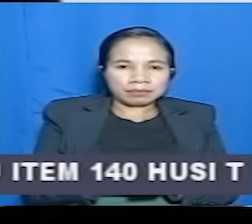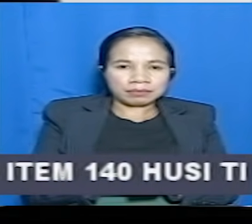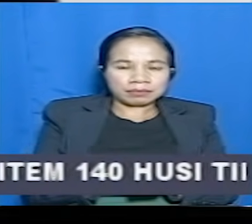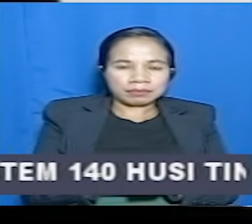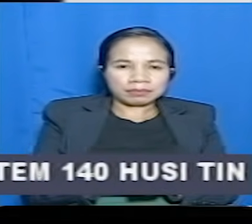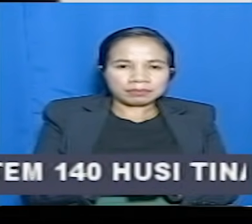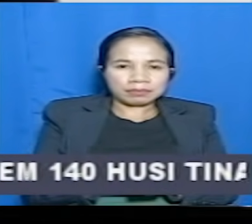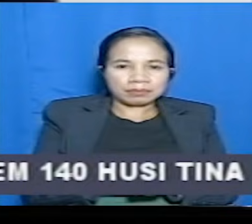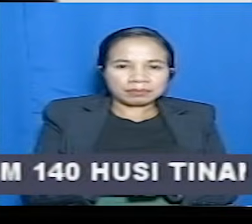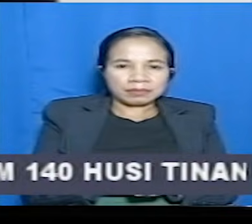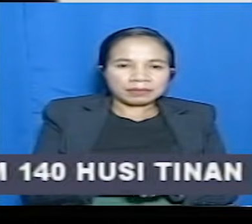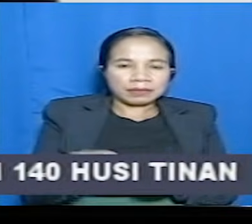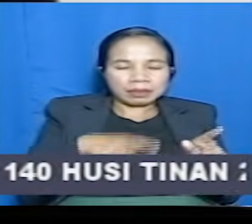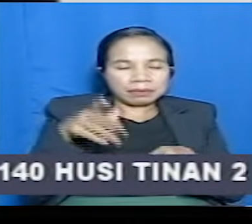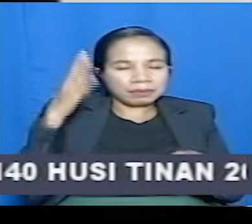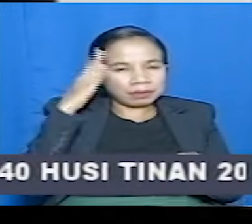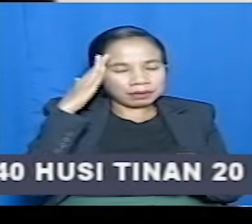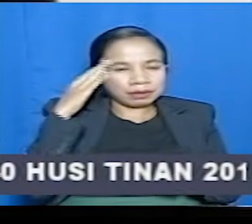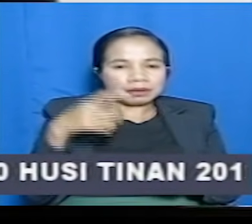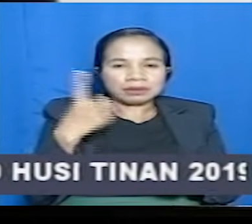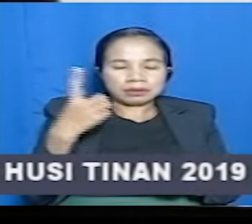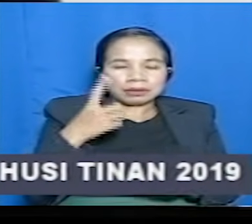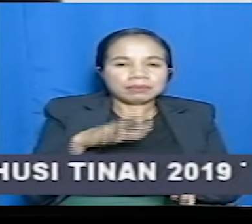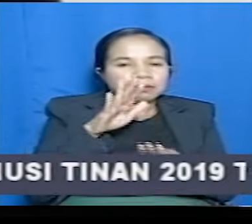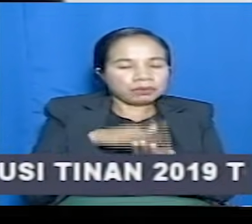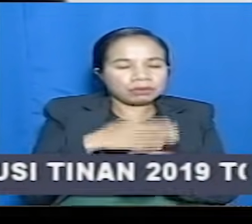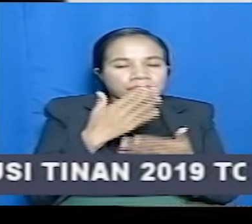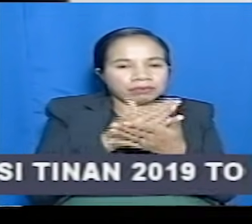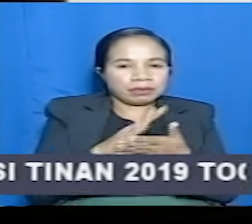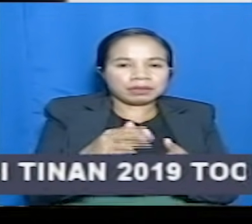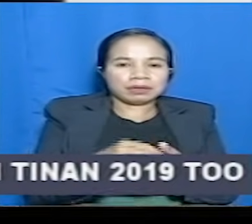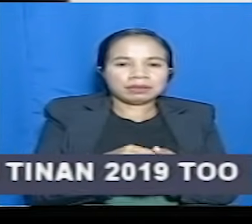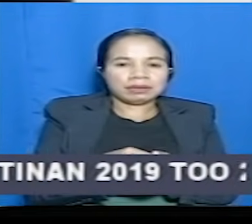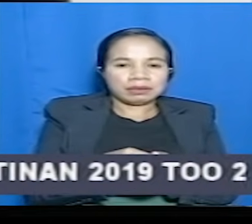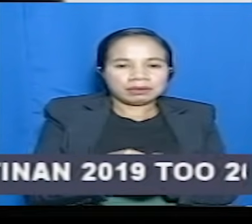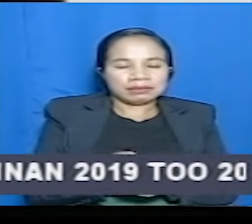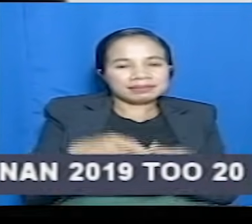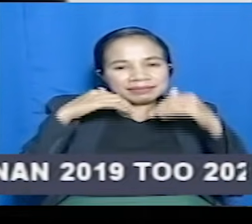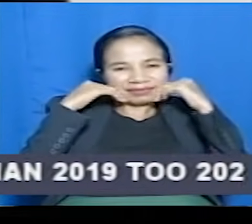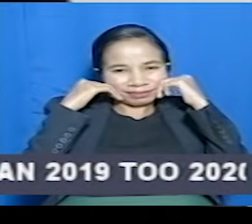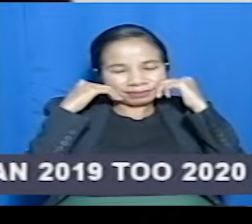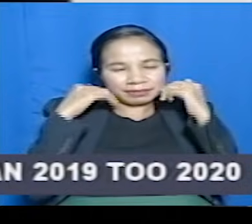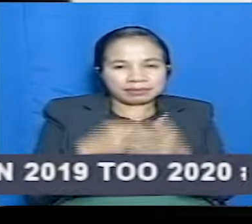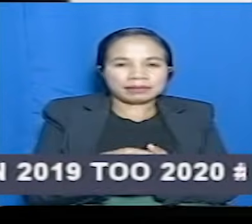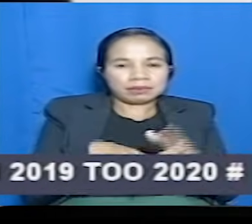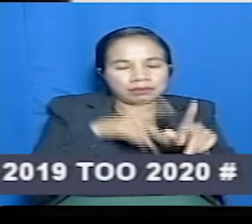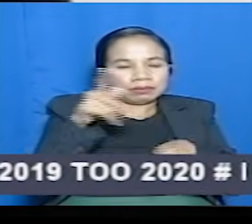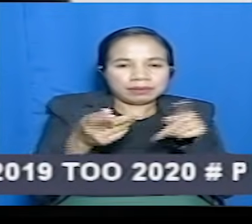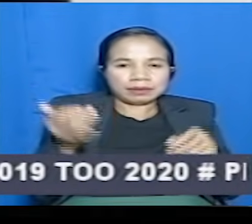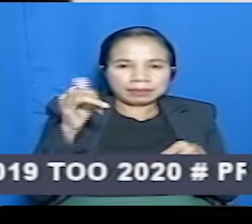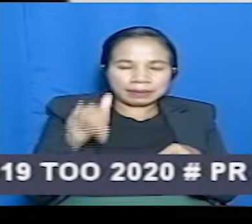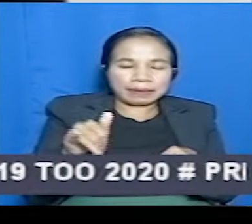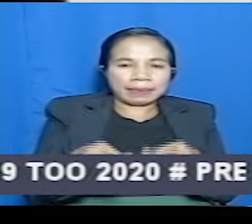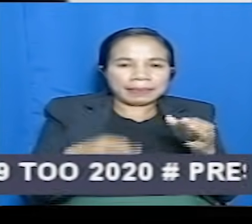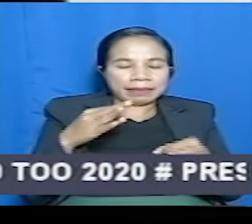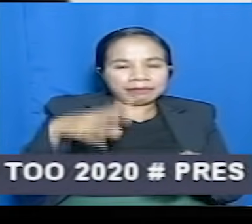no acá com esse dia sempre minha fala e minha exertir da governança o como ele recebe tanto feito